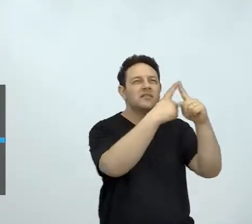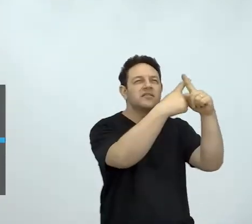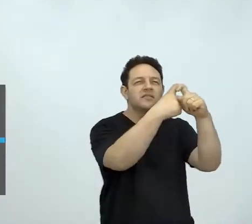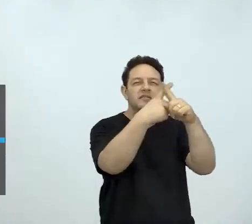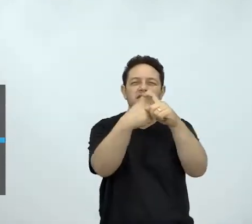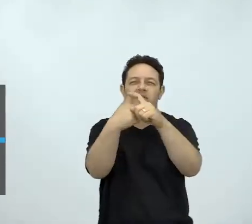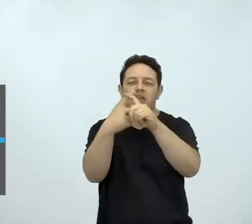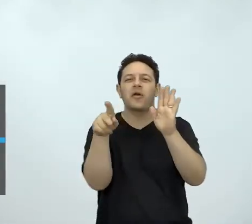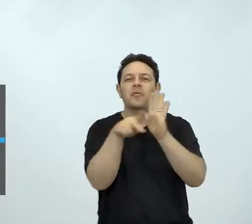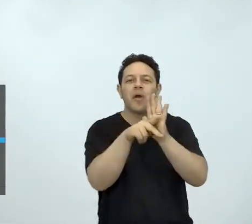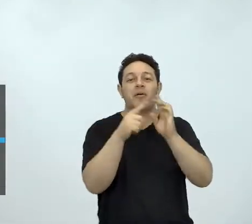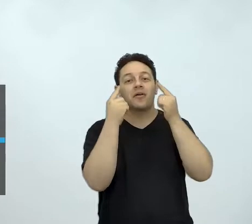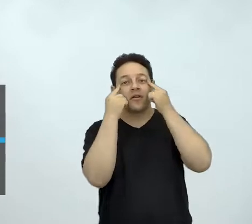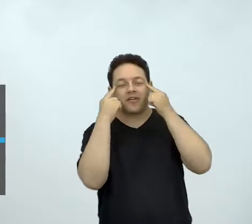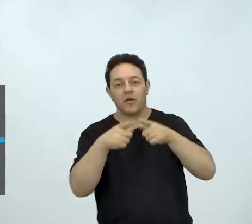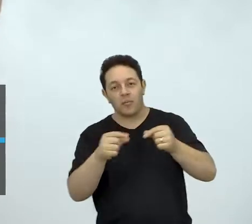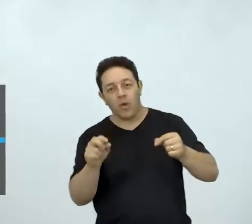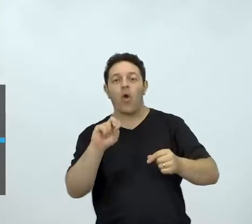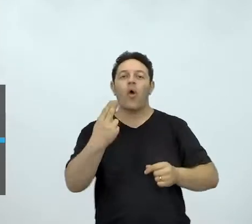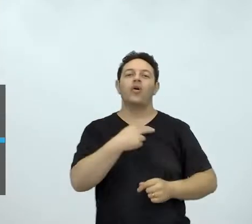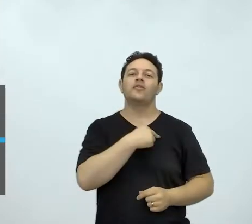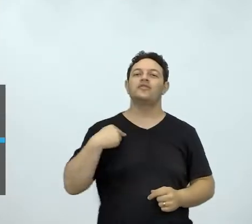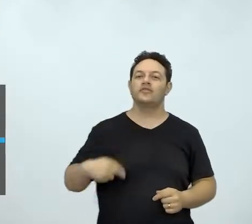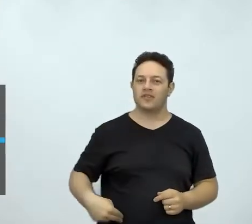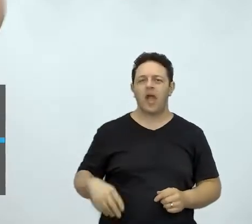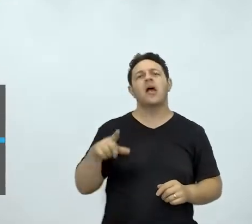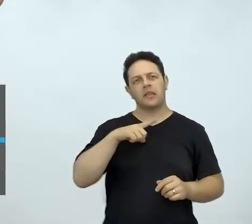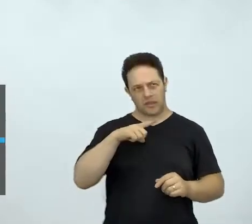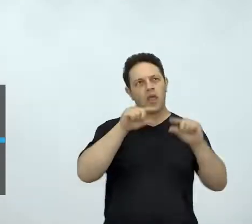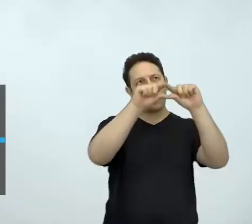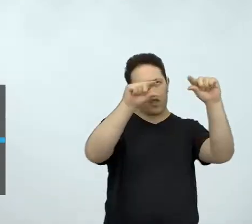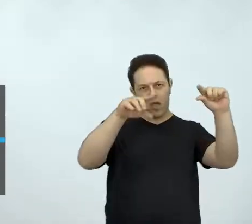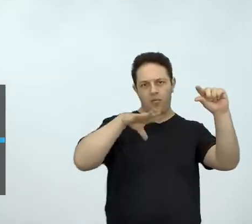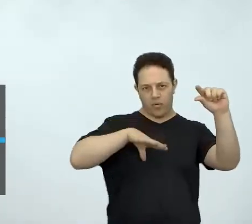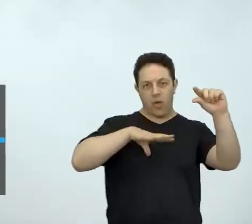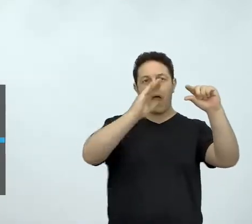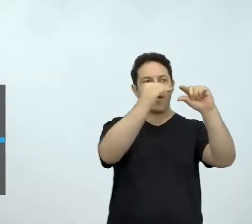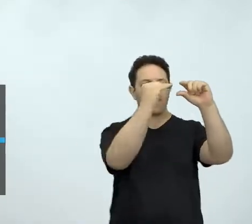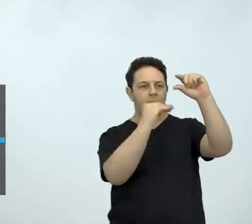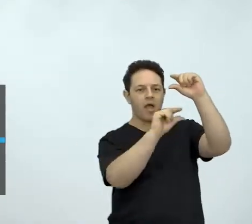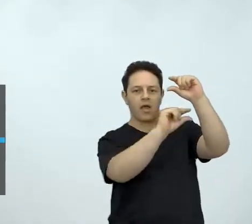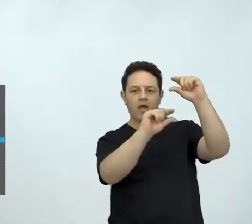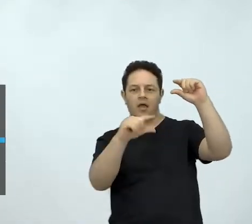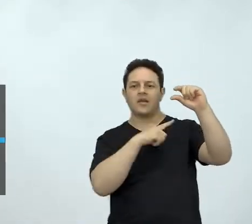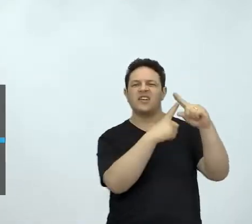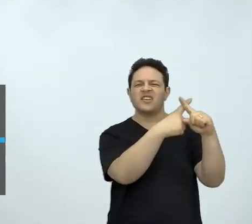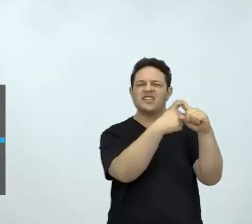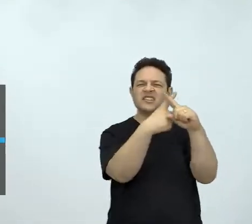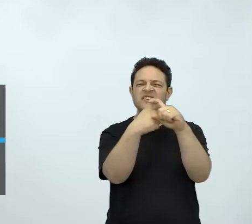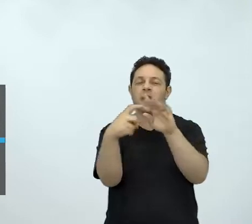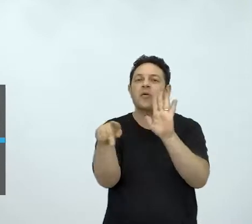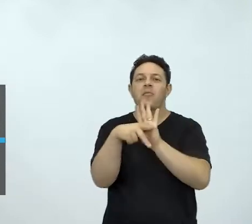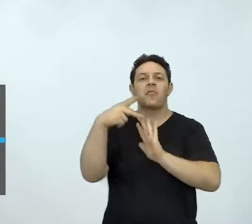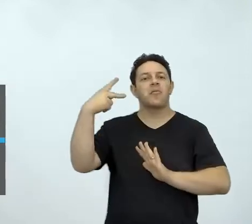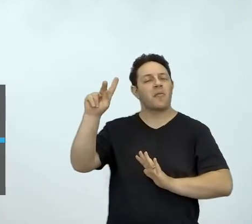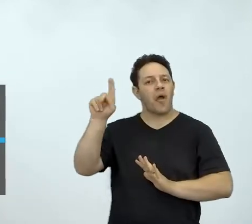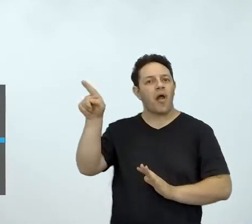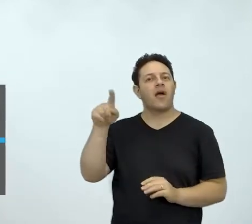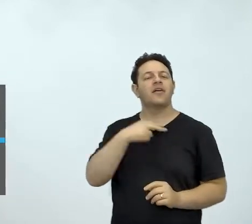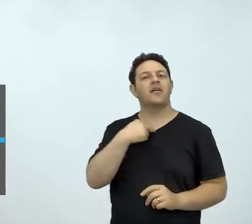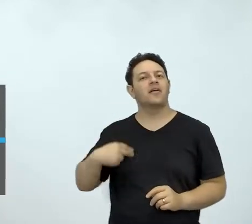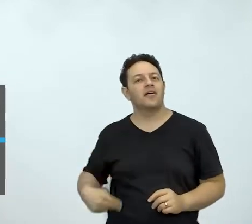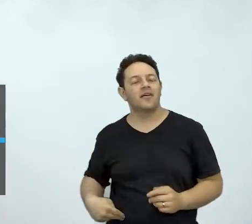japonês ou em chinês também, né? Que vem em português, enfim, mas embaixo você vê ali em ideogramas, em kanji.